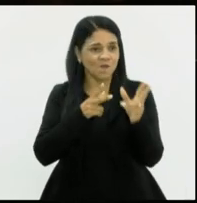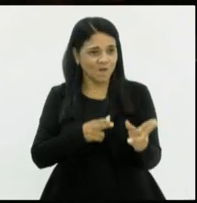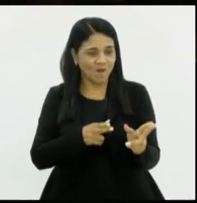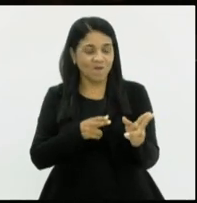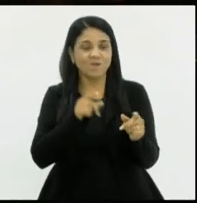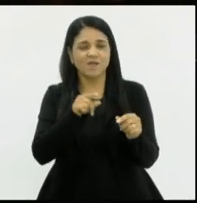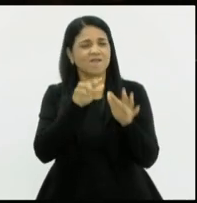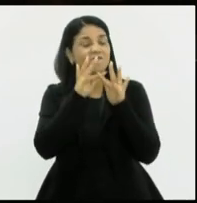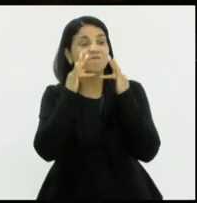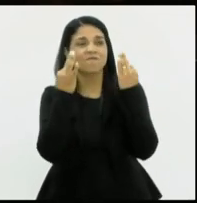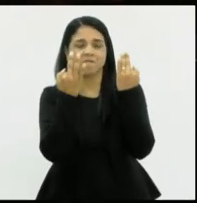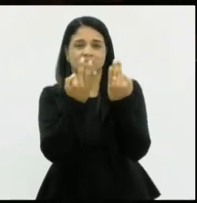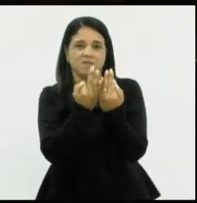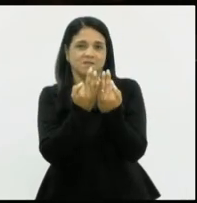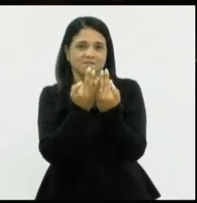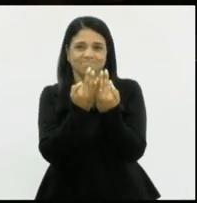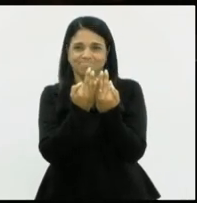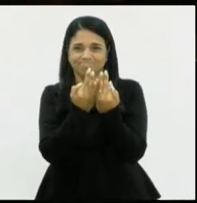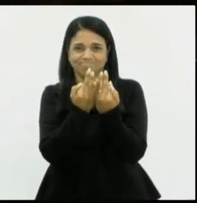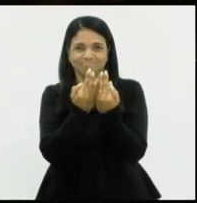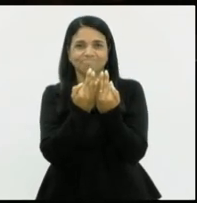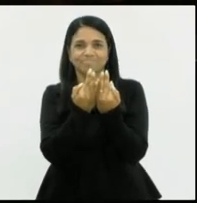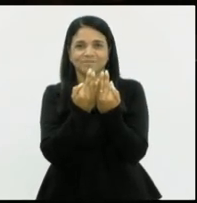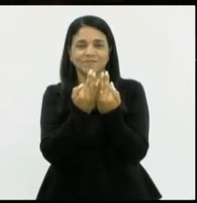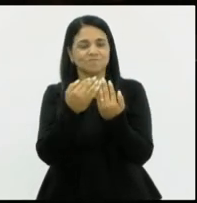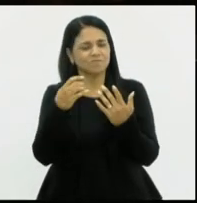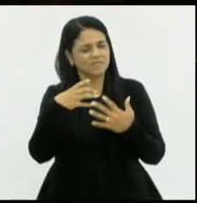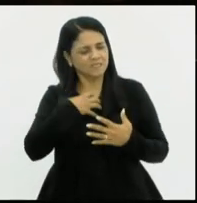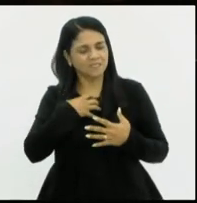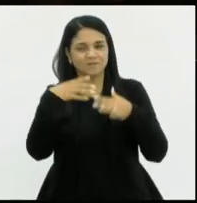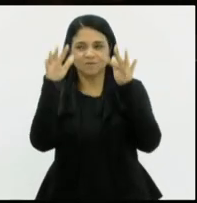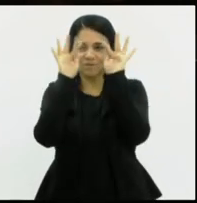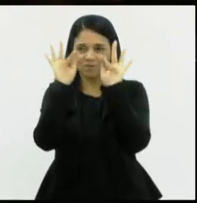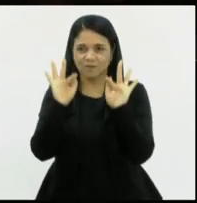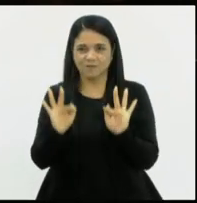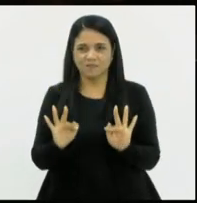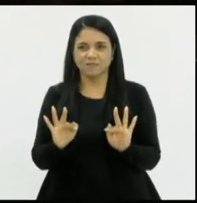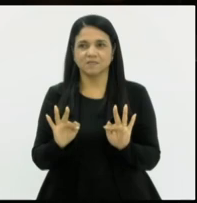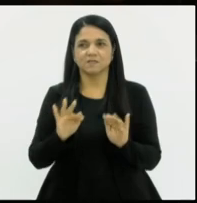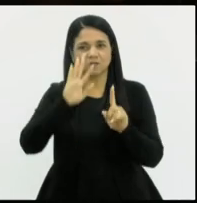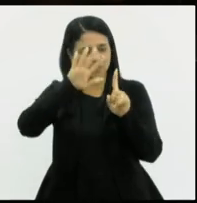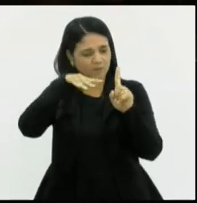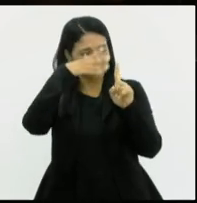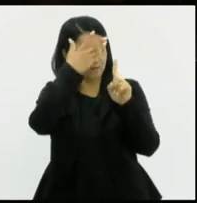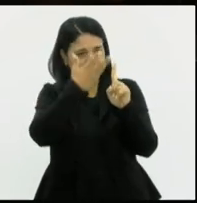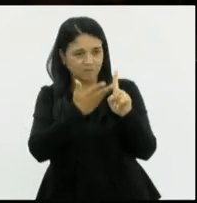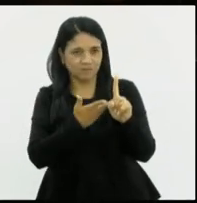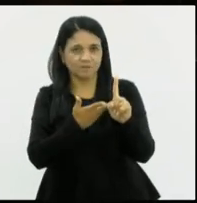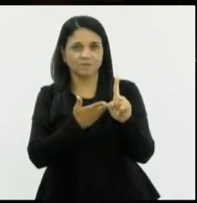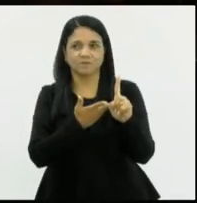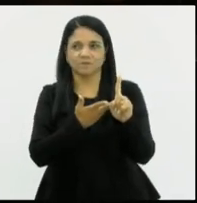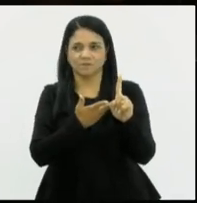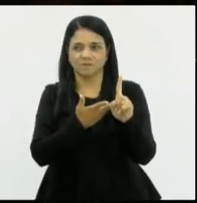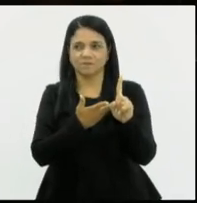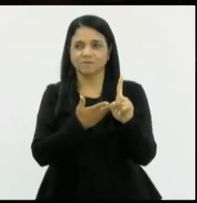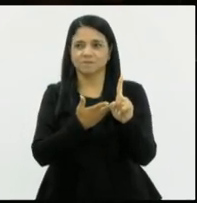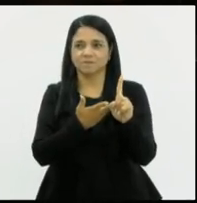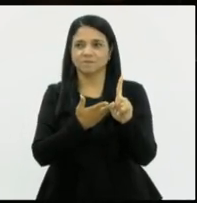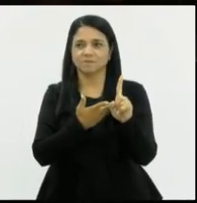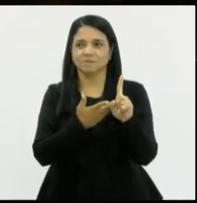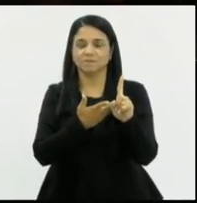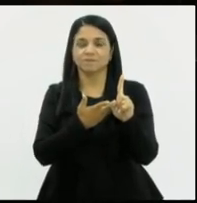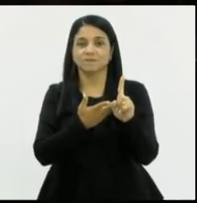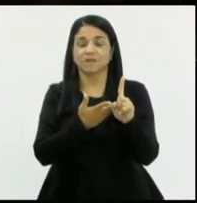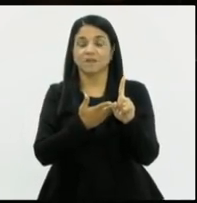em família. Isso me deixa muito feliz de poder estar aqui sendo homenageada, sendo agraciada.